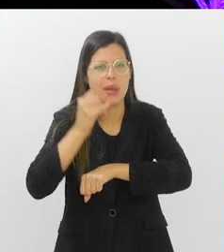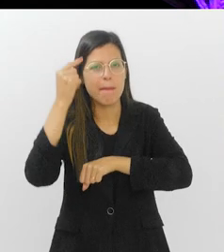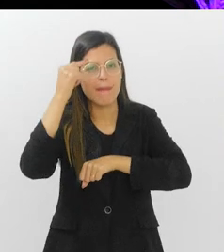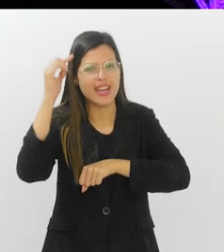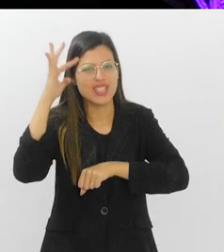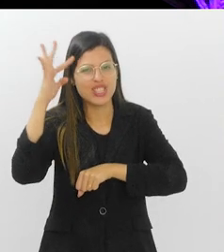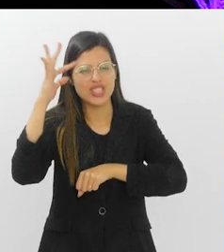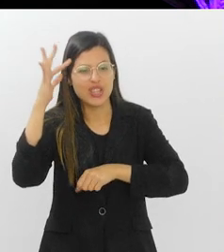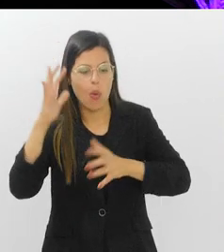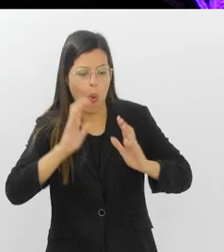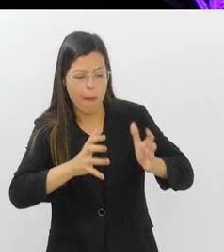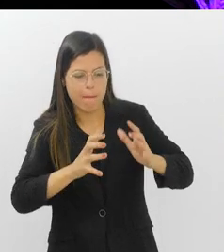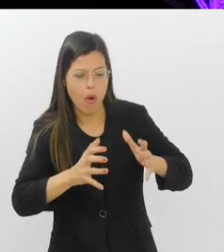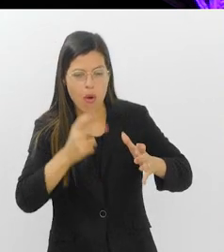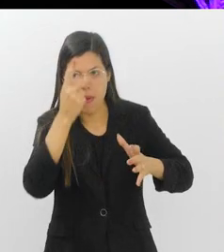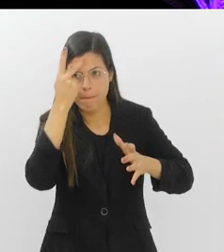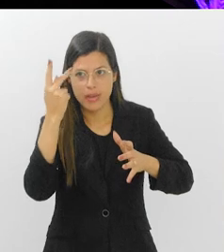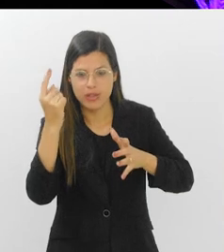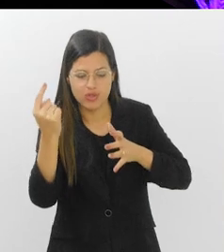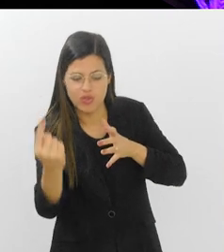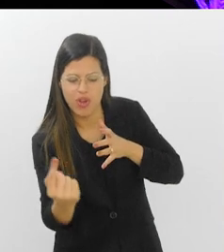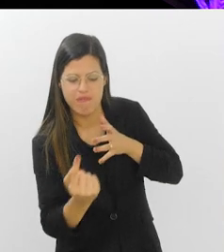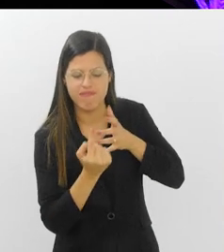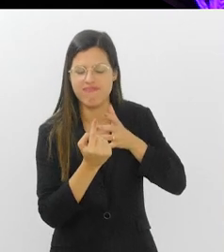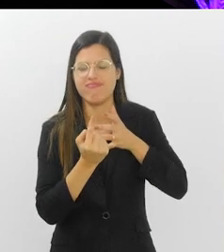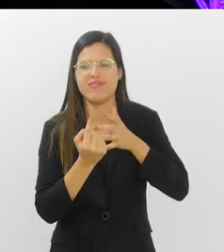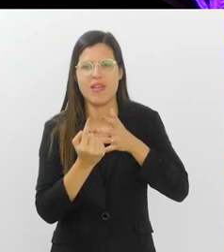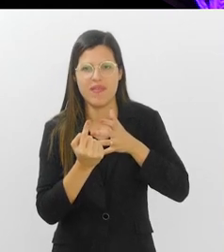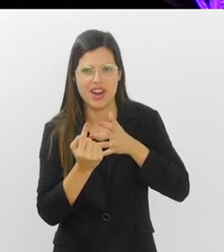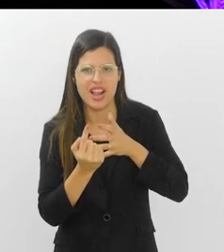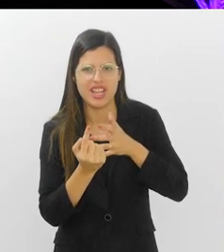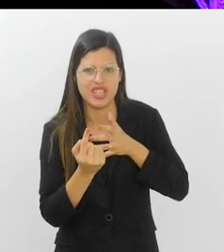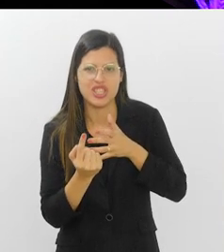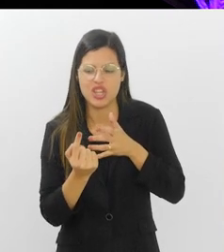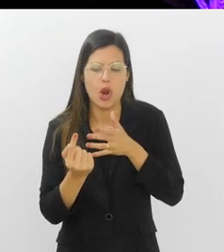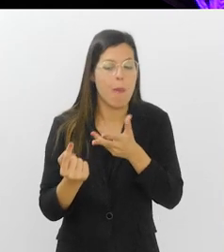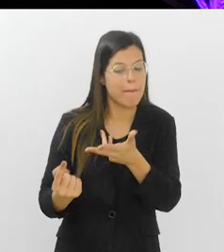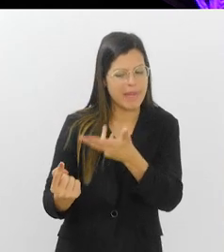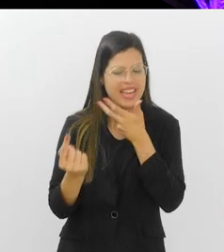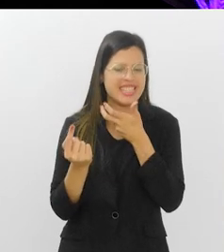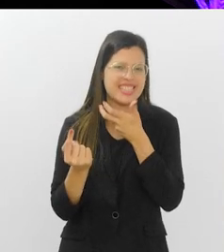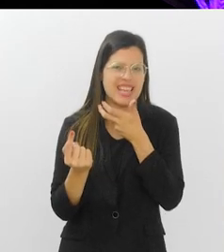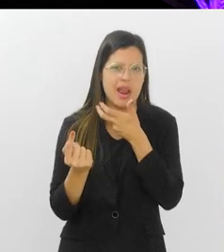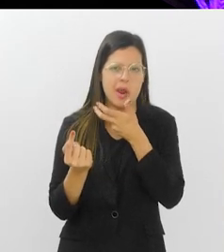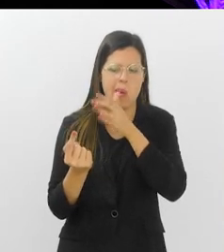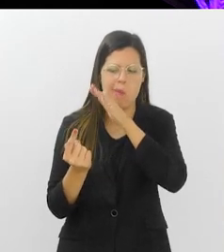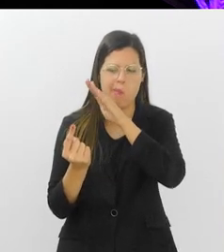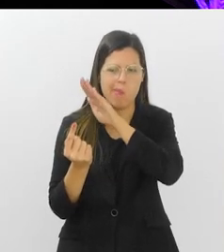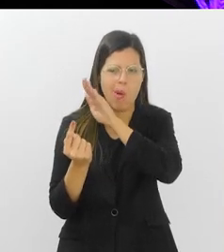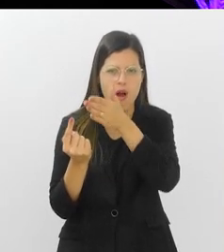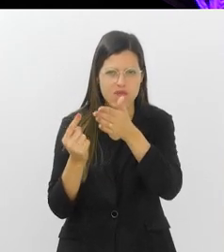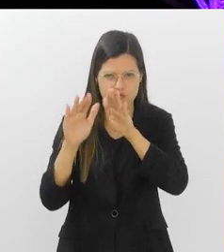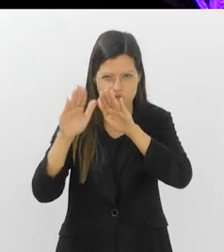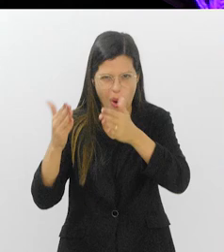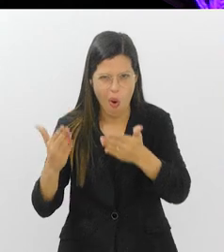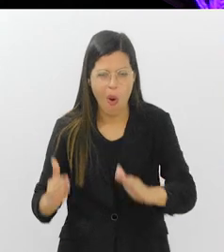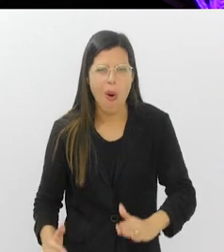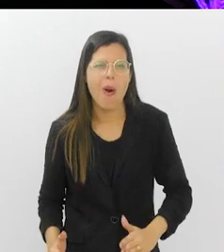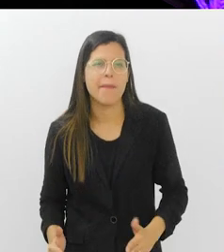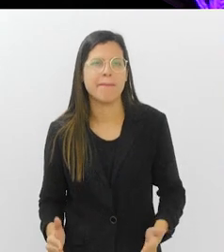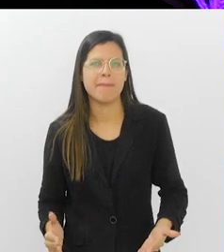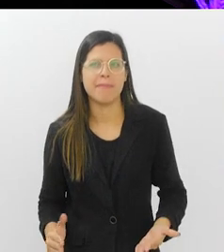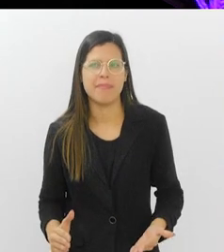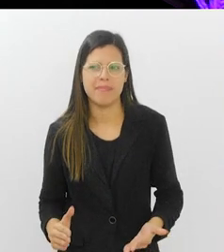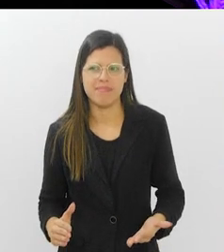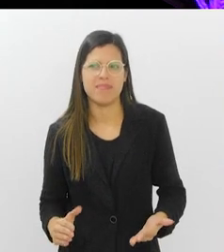bola e chega a pessoa na minha frente para tomar a bola de mim e eu enxergo né a forma da pessoa não preciso